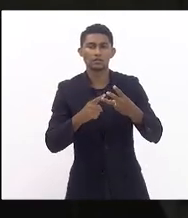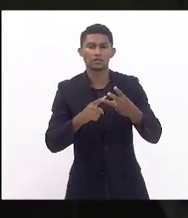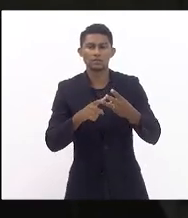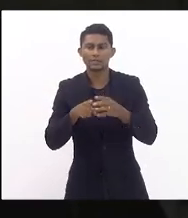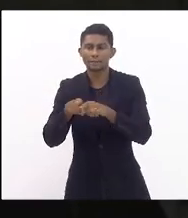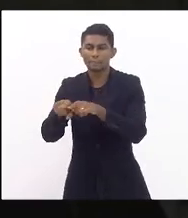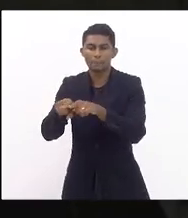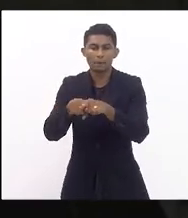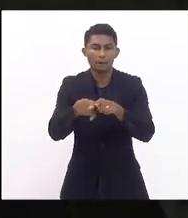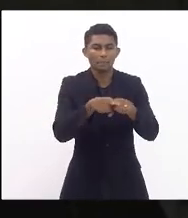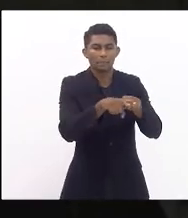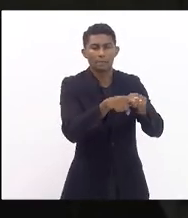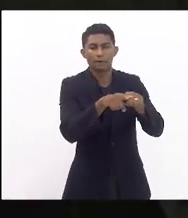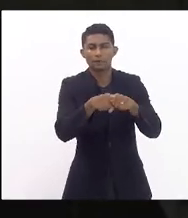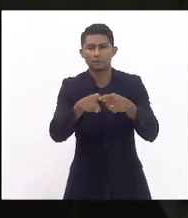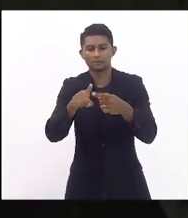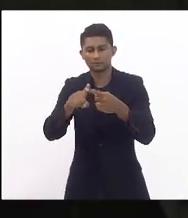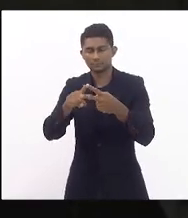fraternidade.